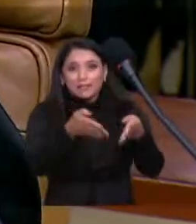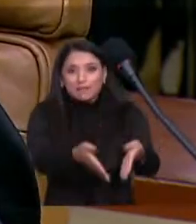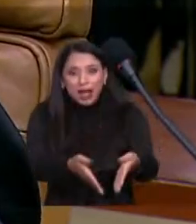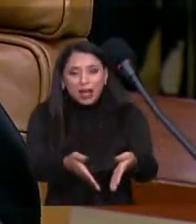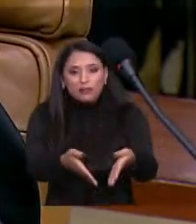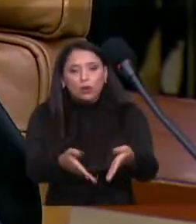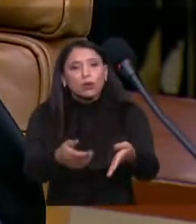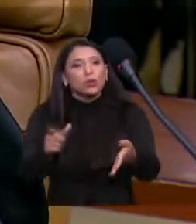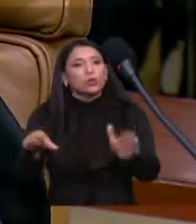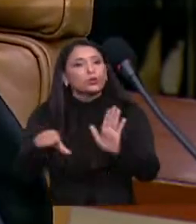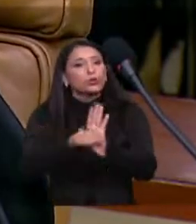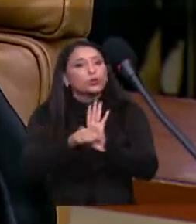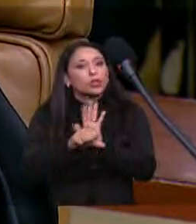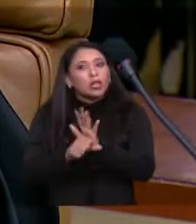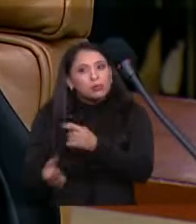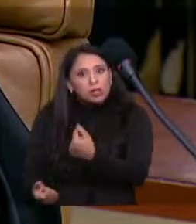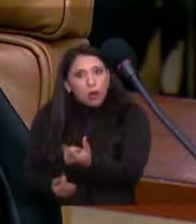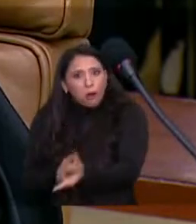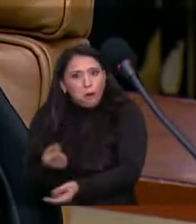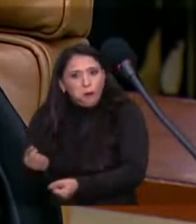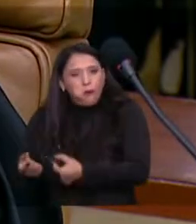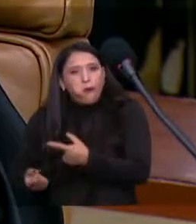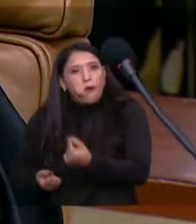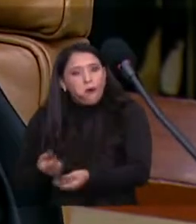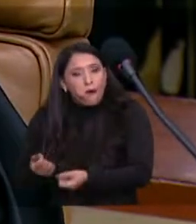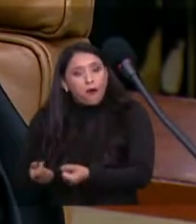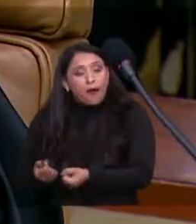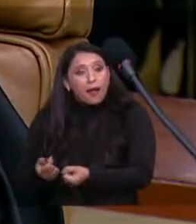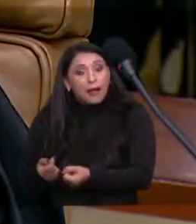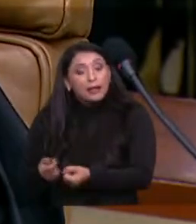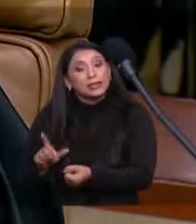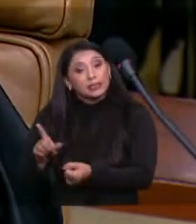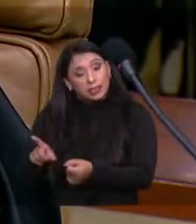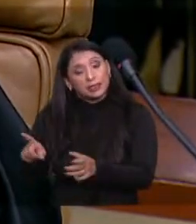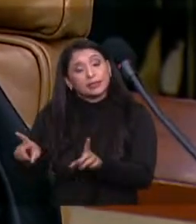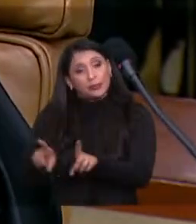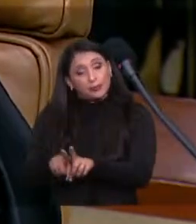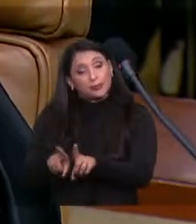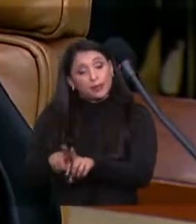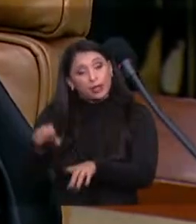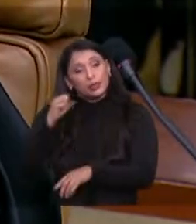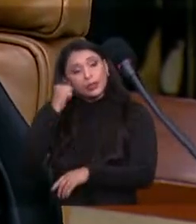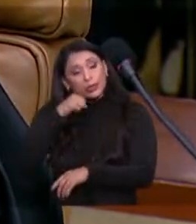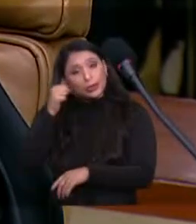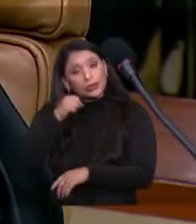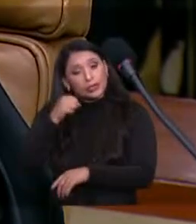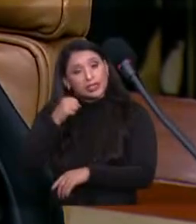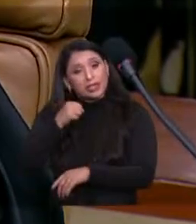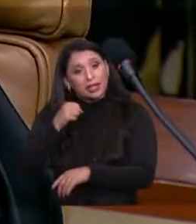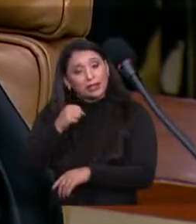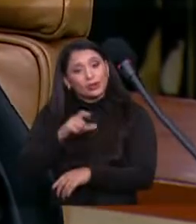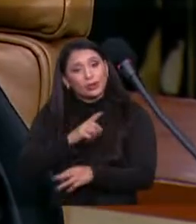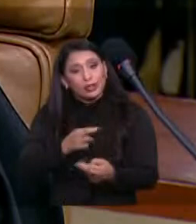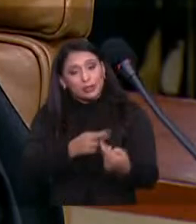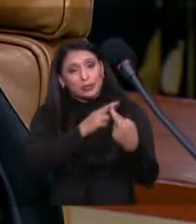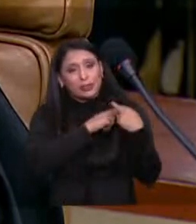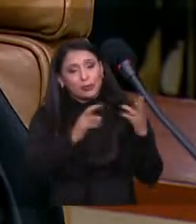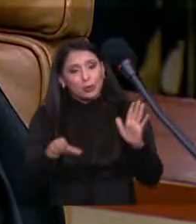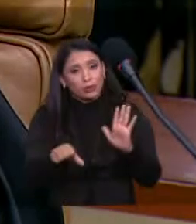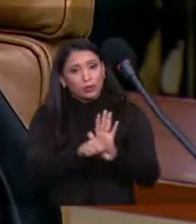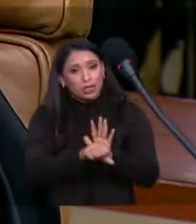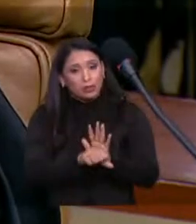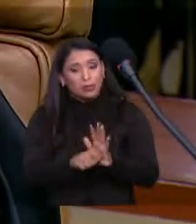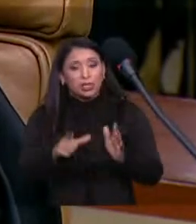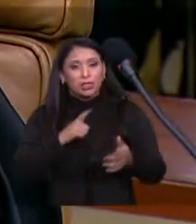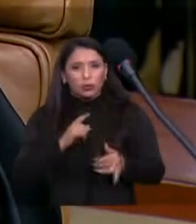lavagem de dinheiro atribuídos esses delitos ou então Senador diante da inexistência de elementos de